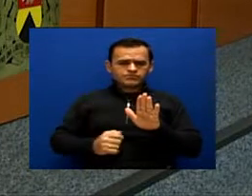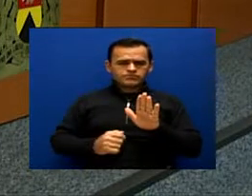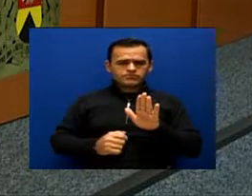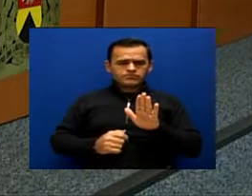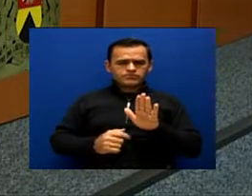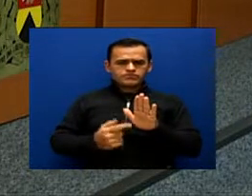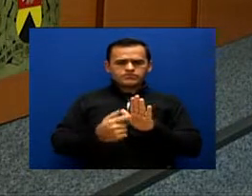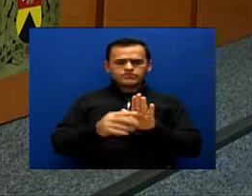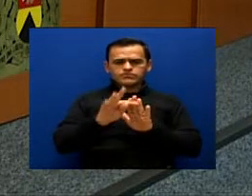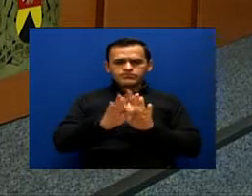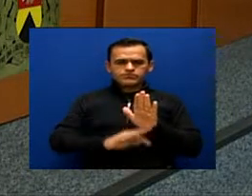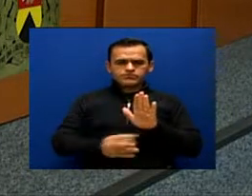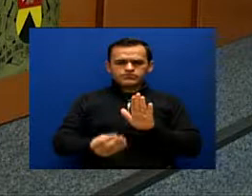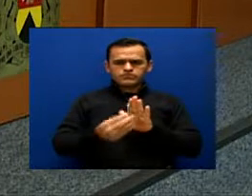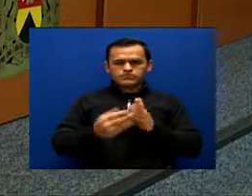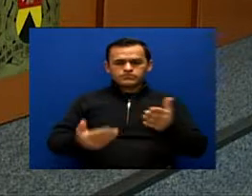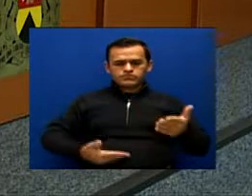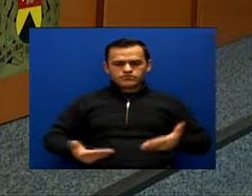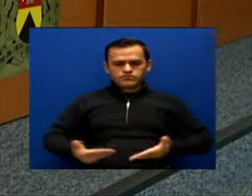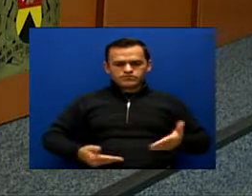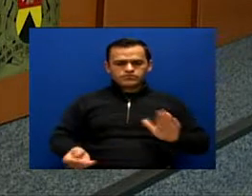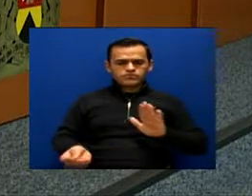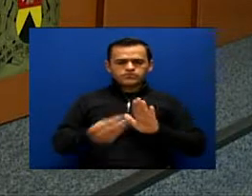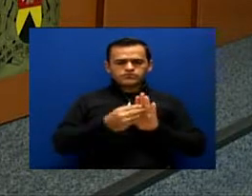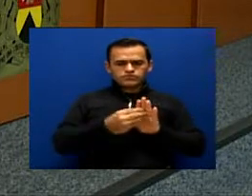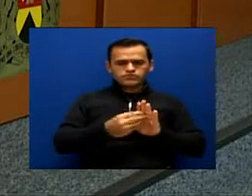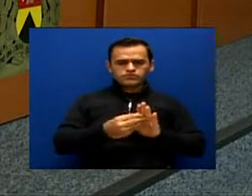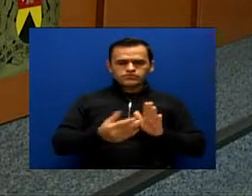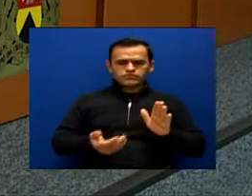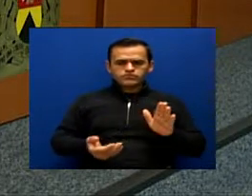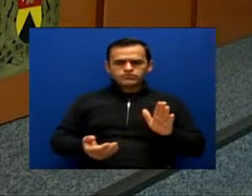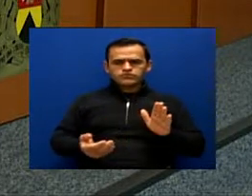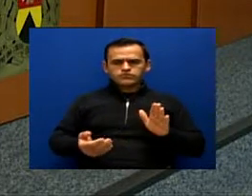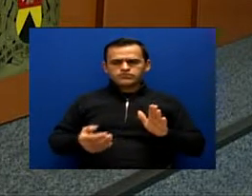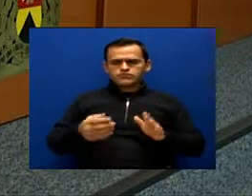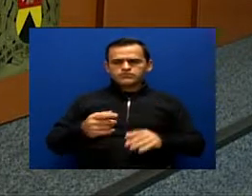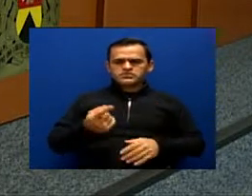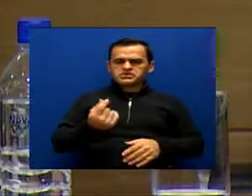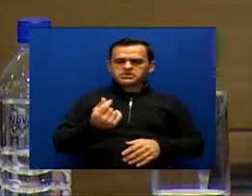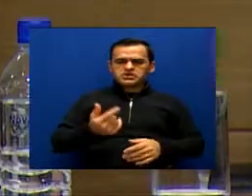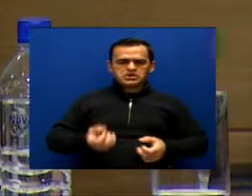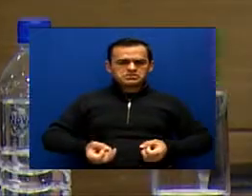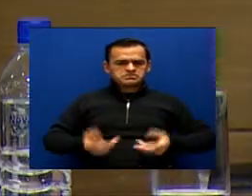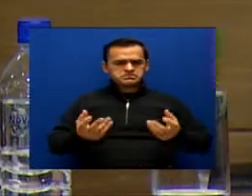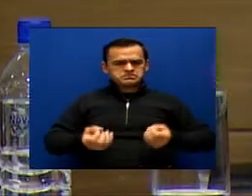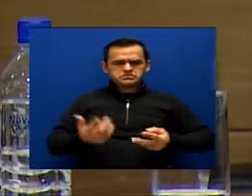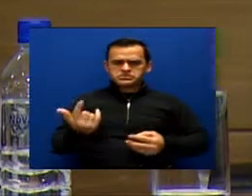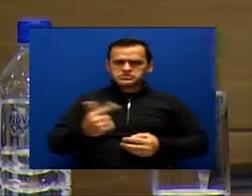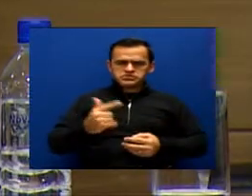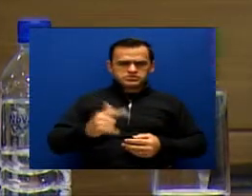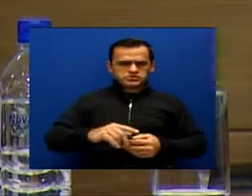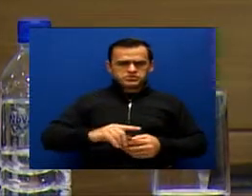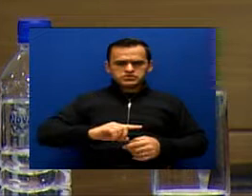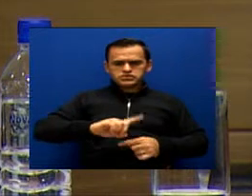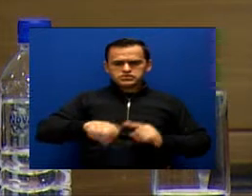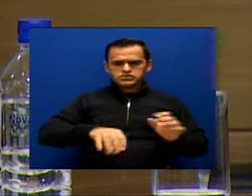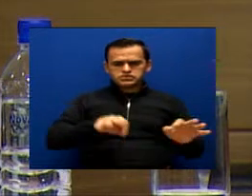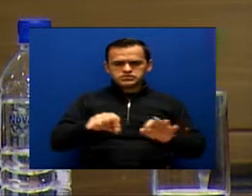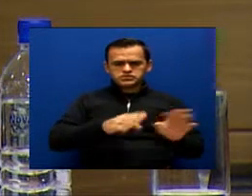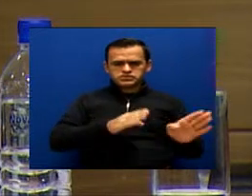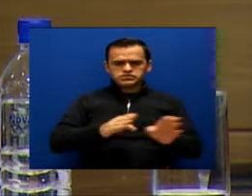né, dos funcionários e servidores. Não vai ter ônus nenhum para a prefeitura, foi tudo, já está tudo certo, tá bom? Pode